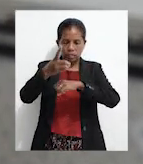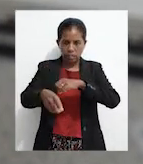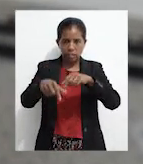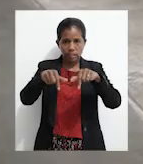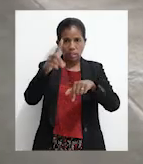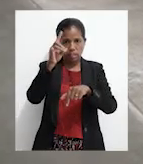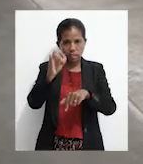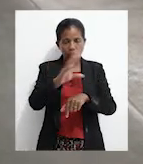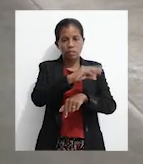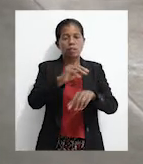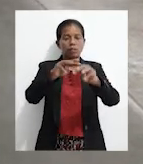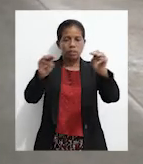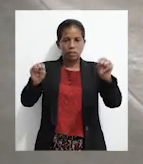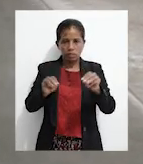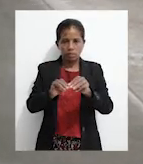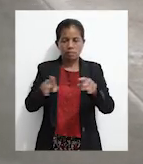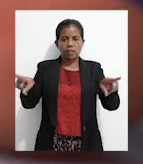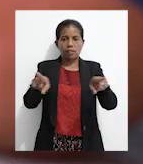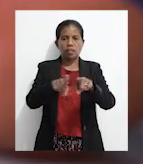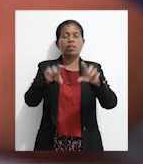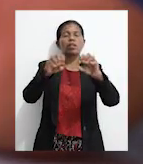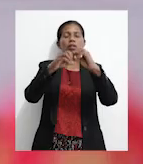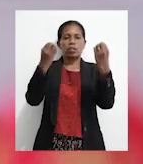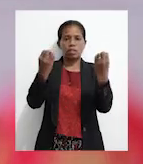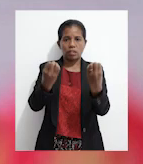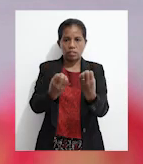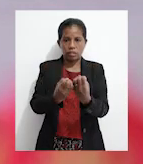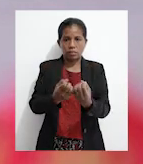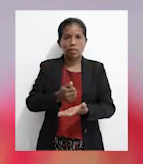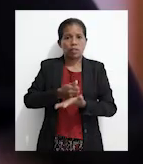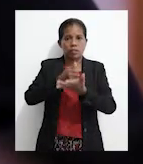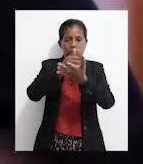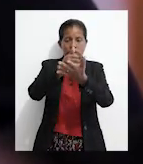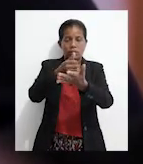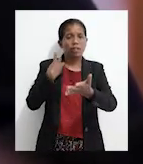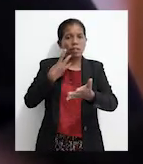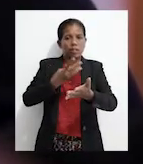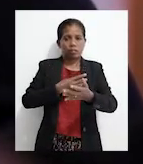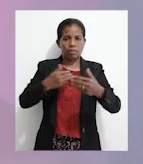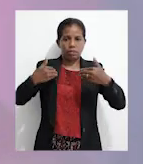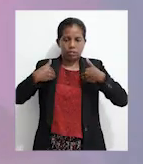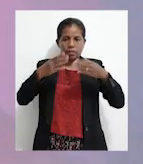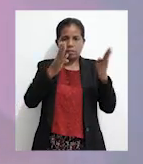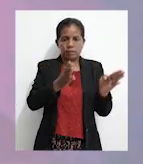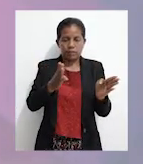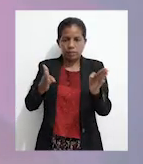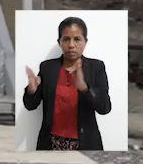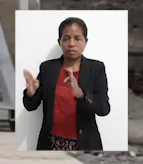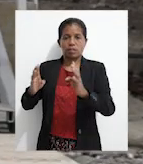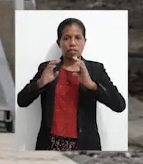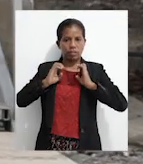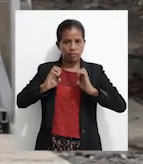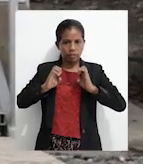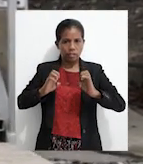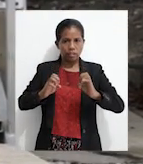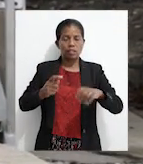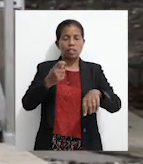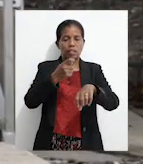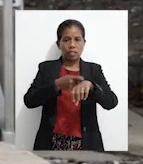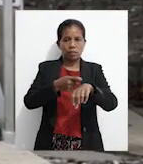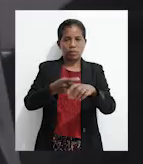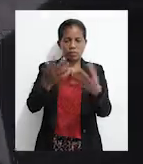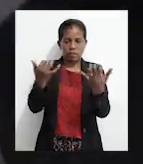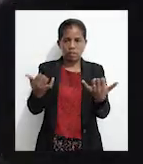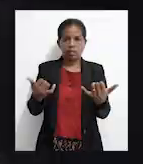munisipio Sira. Hanesang, organisasau humanitario, ami iha preparasau mba iha emergensi tantang durante ne